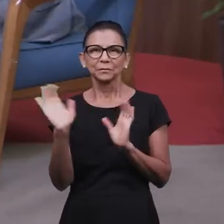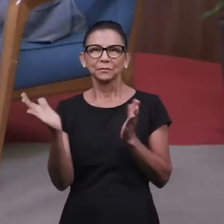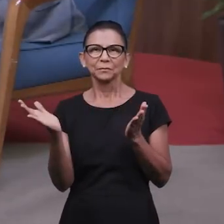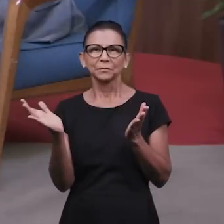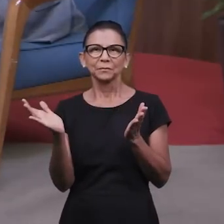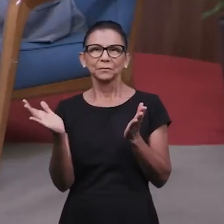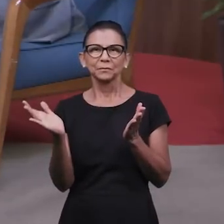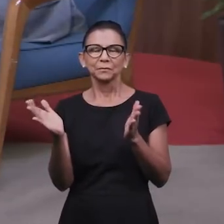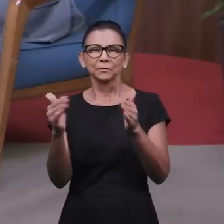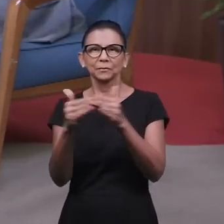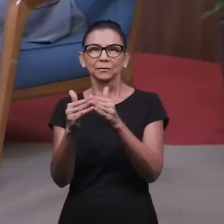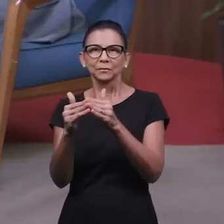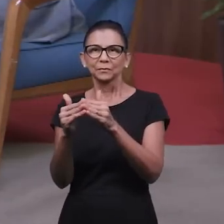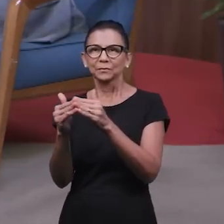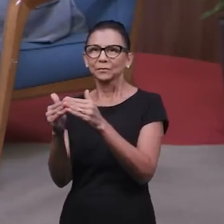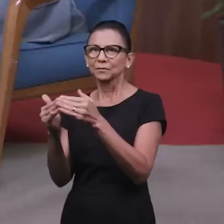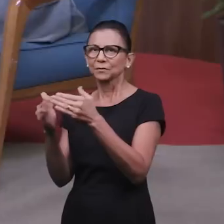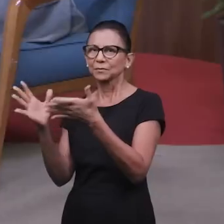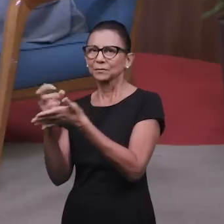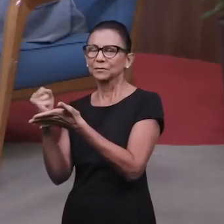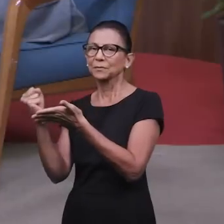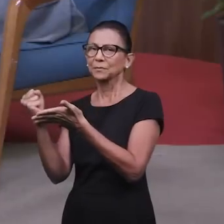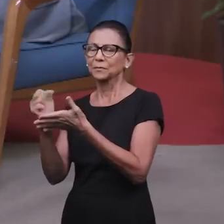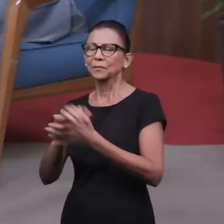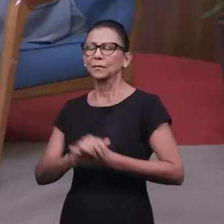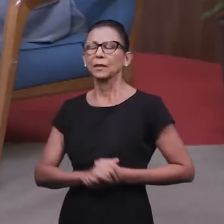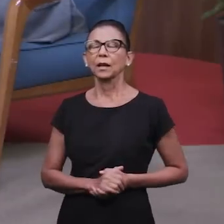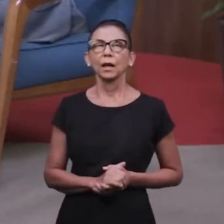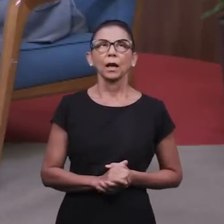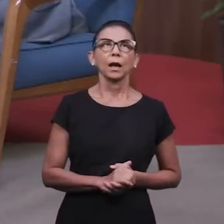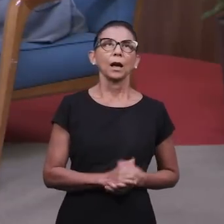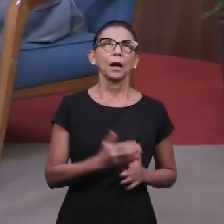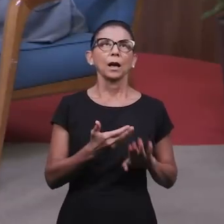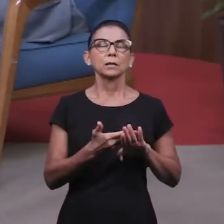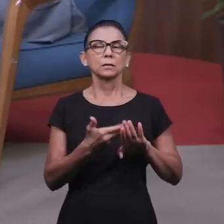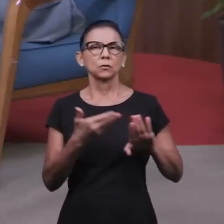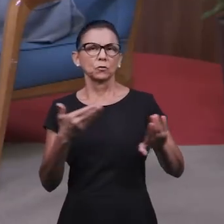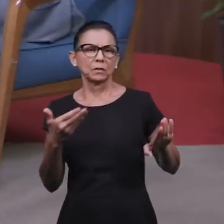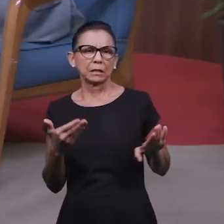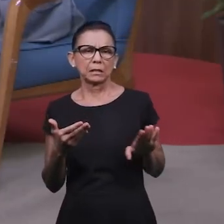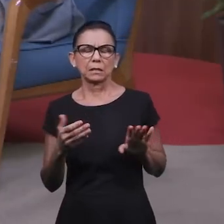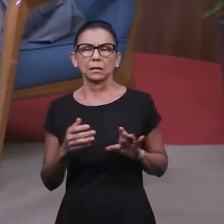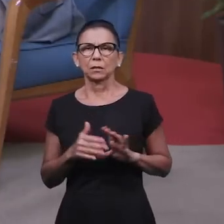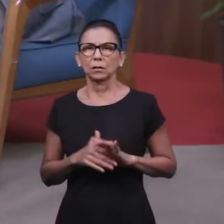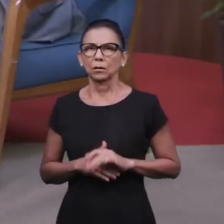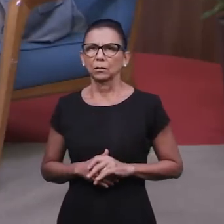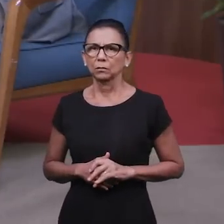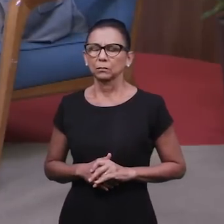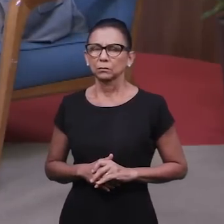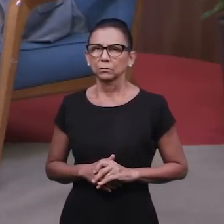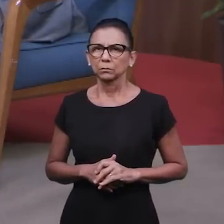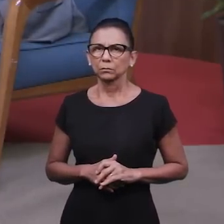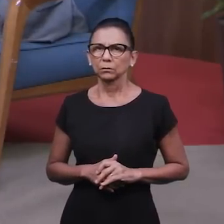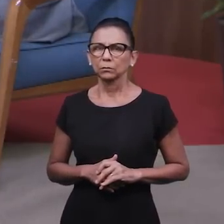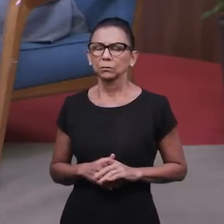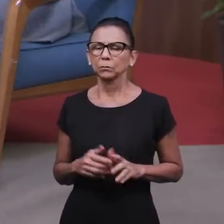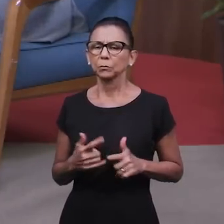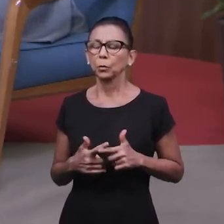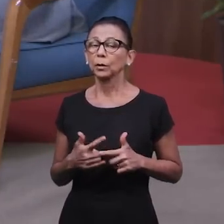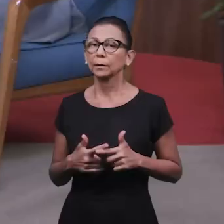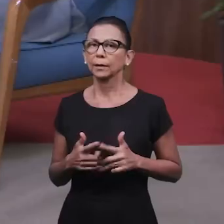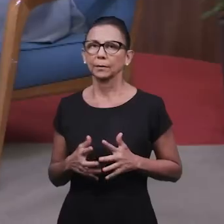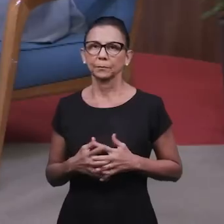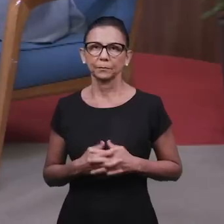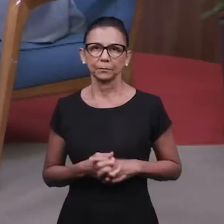Então, viver essa experiência de santificação e de comunhão não é simplesmente por viver, mas é porque Um objetivo